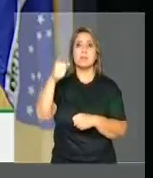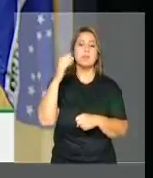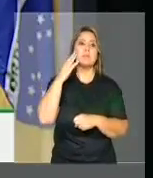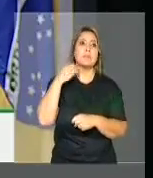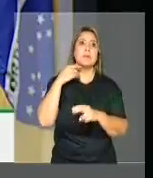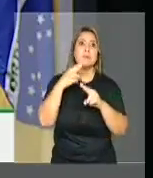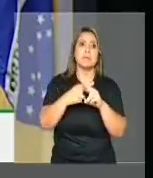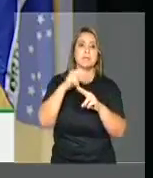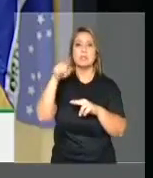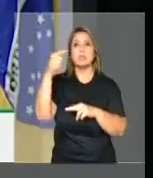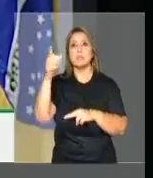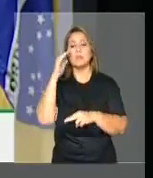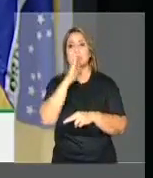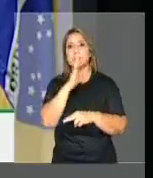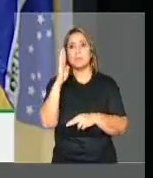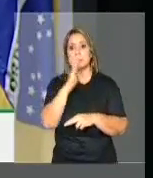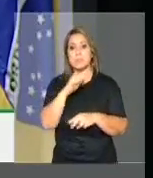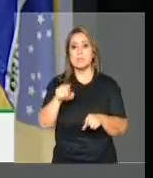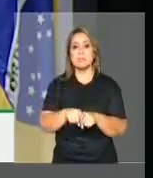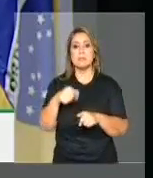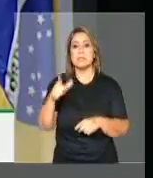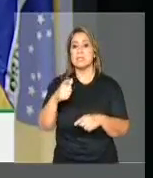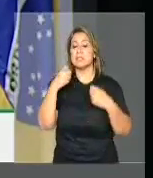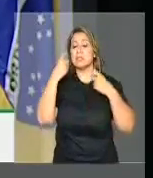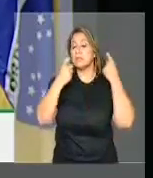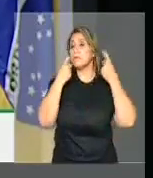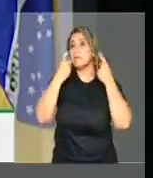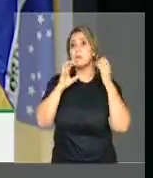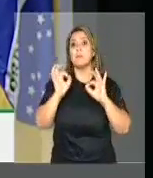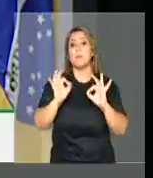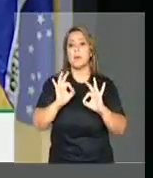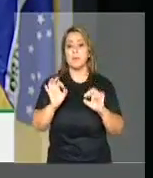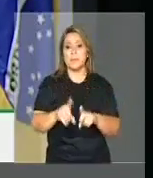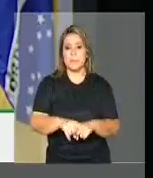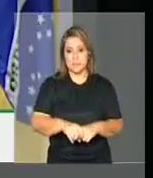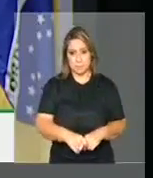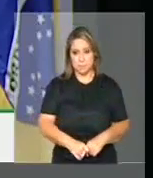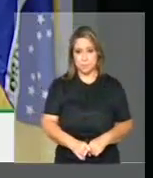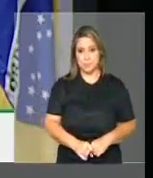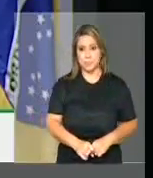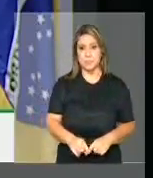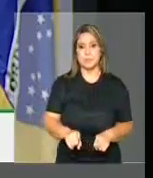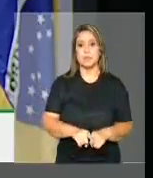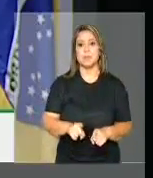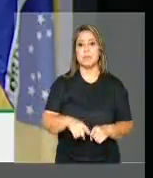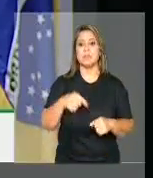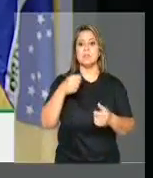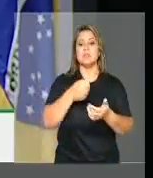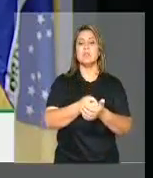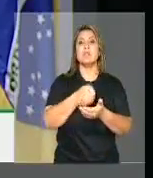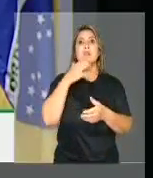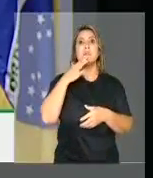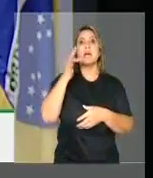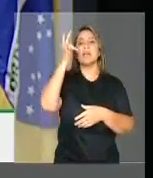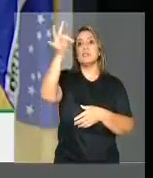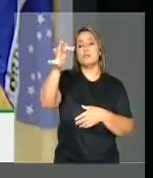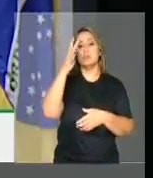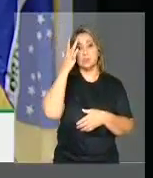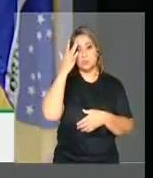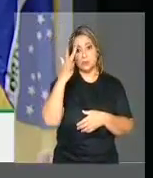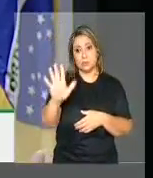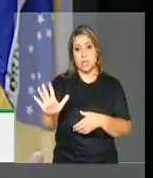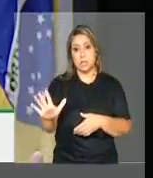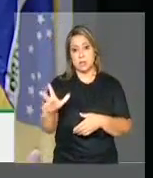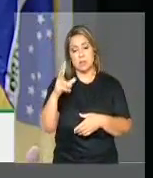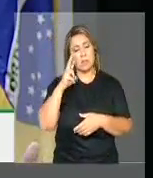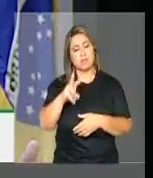Econômica, depois do Banco do Brasil, sem nenhuma preocupação com a quitação disso no futuro. Como eu não